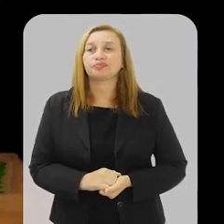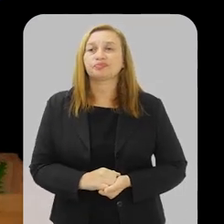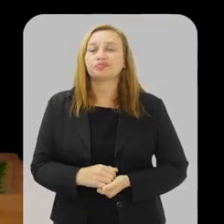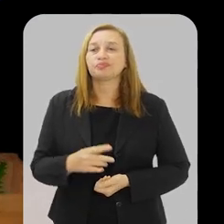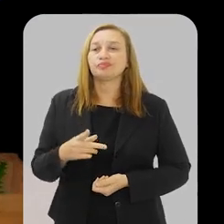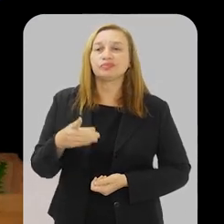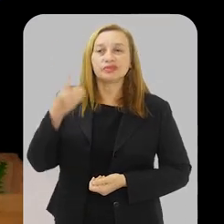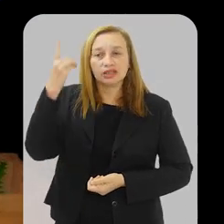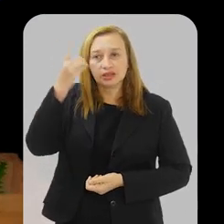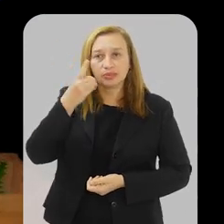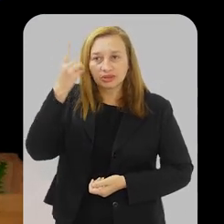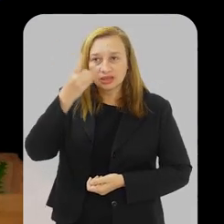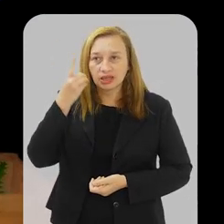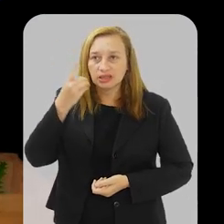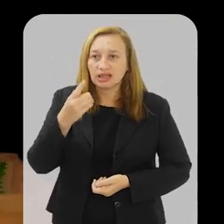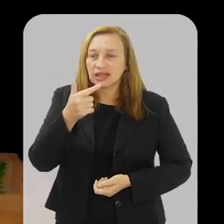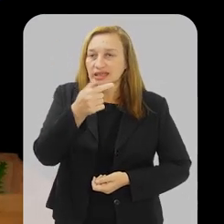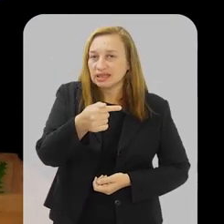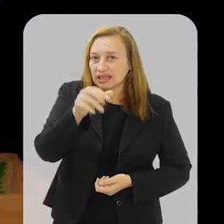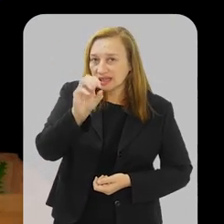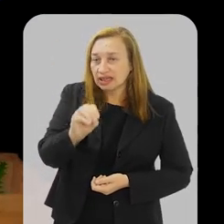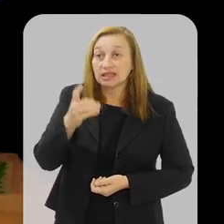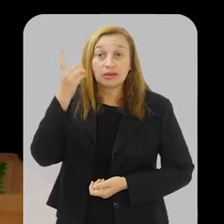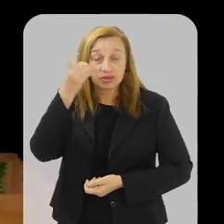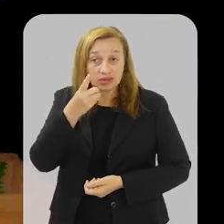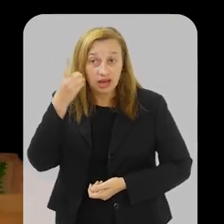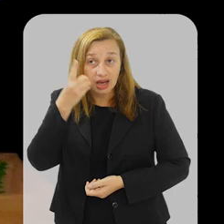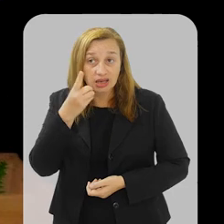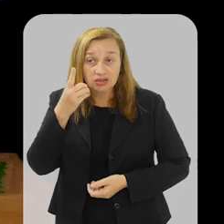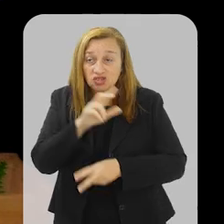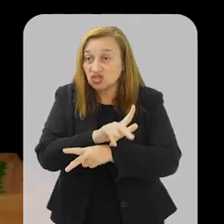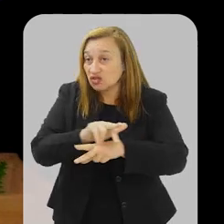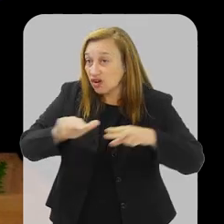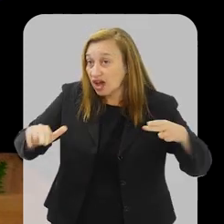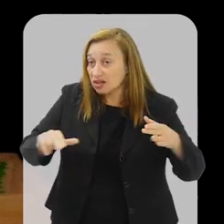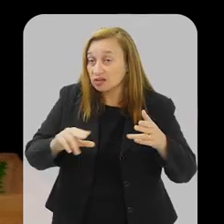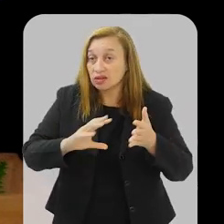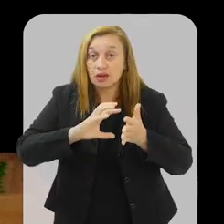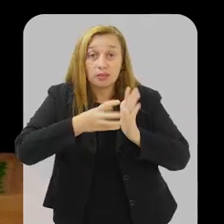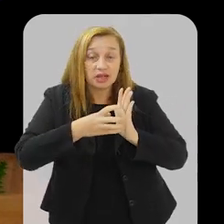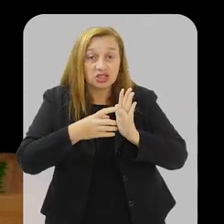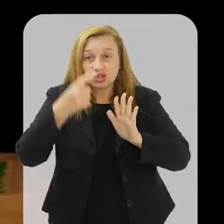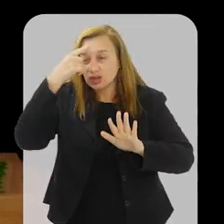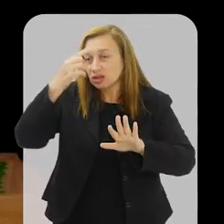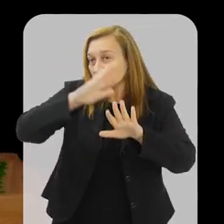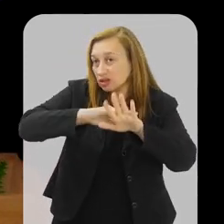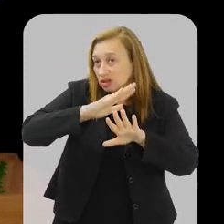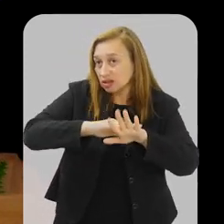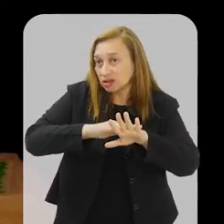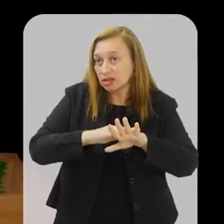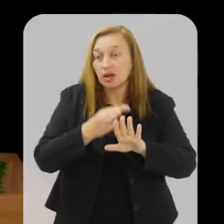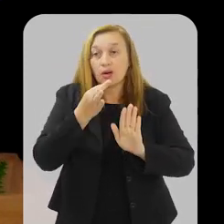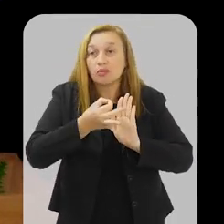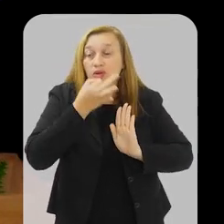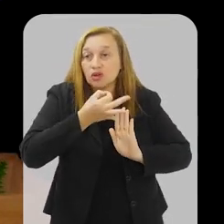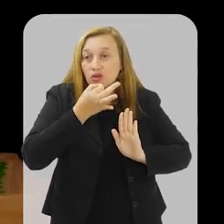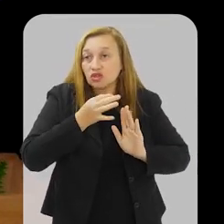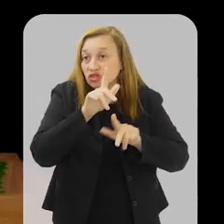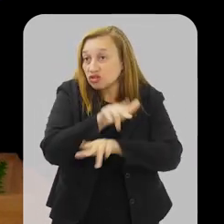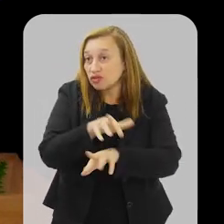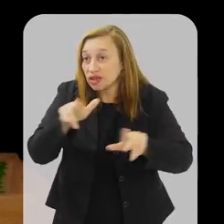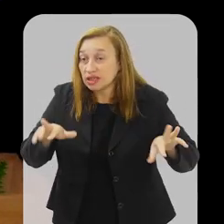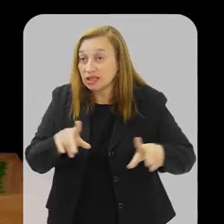aqui na casa com com praticamente 70 Deputados de vários partidos de várias ideologias de várias formas de